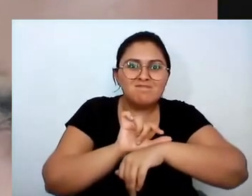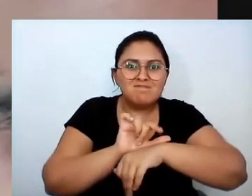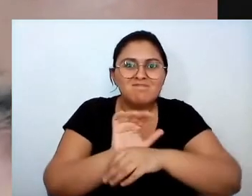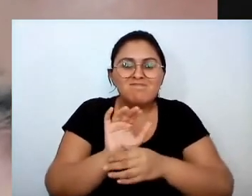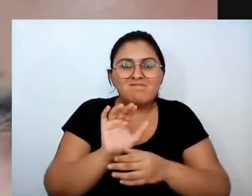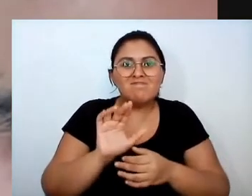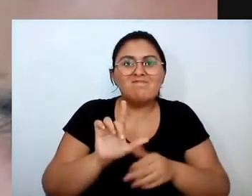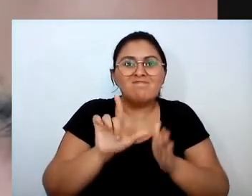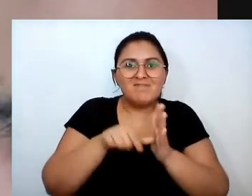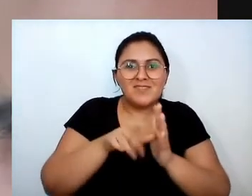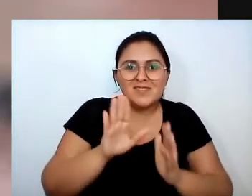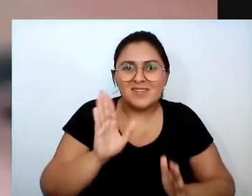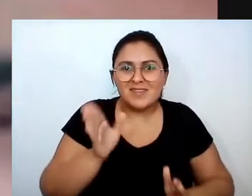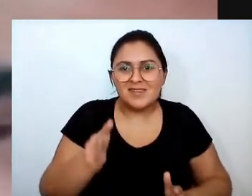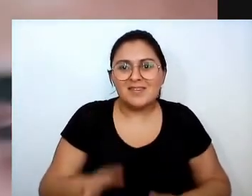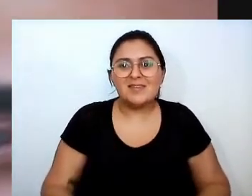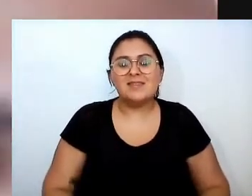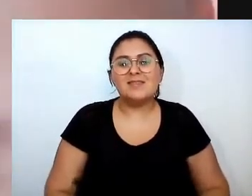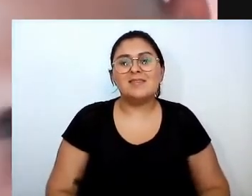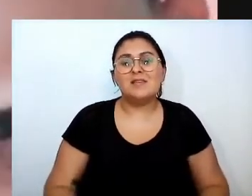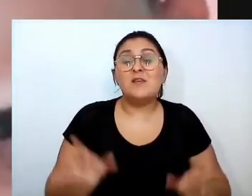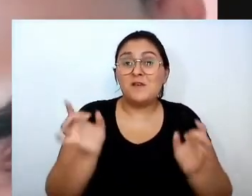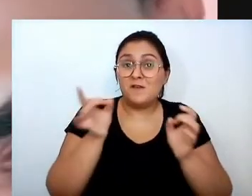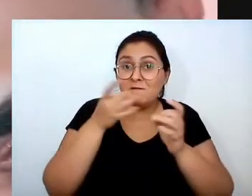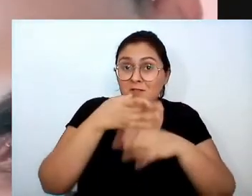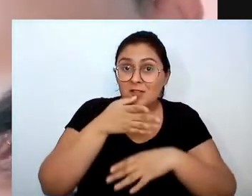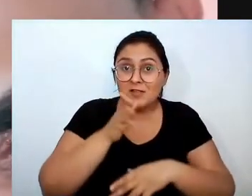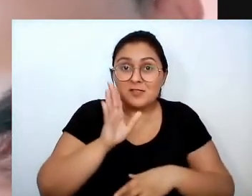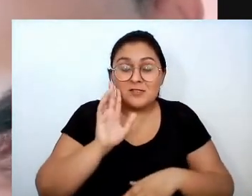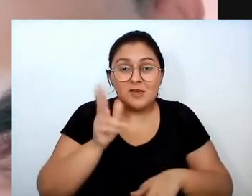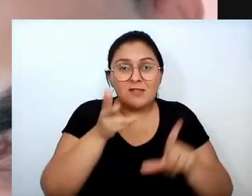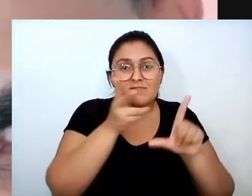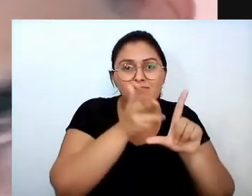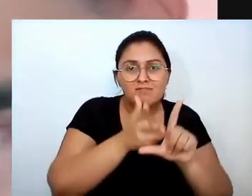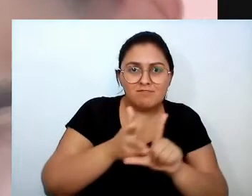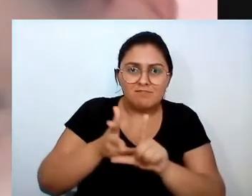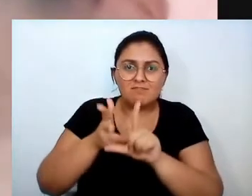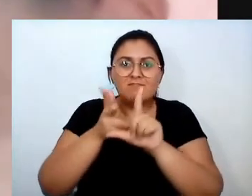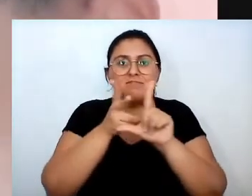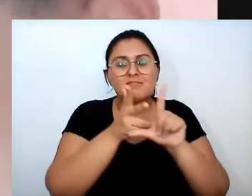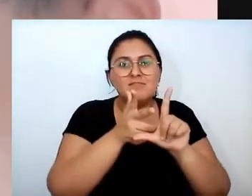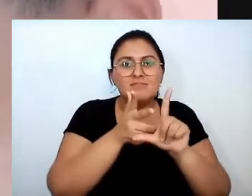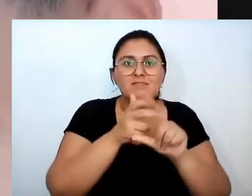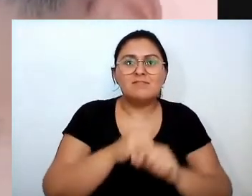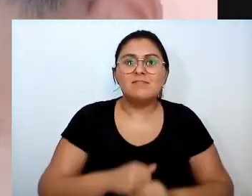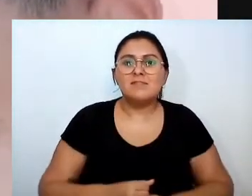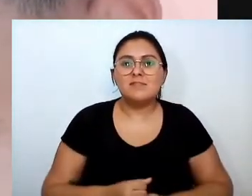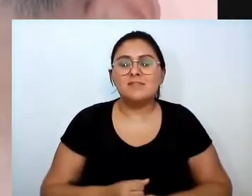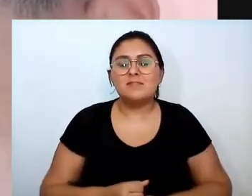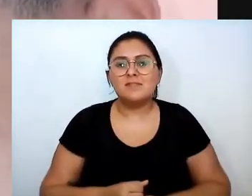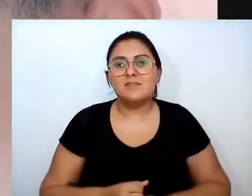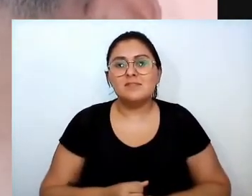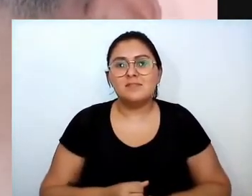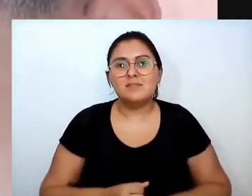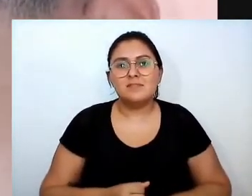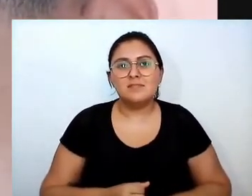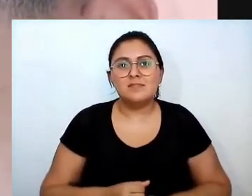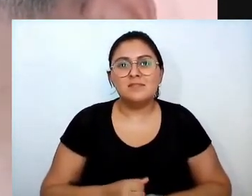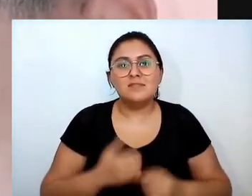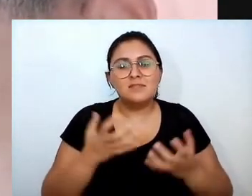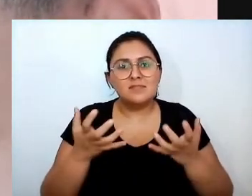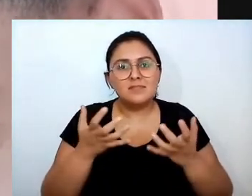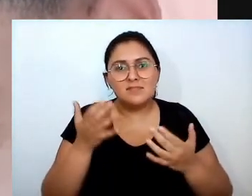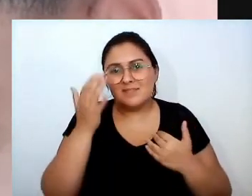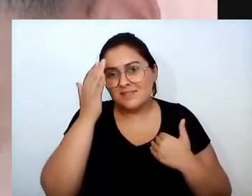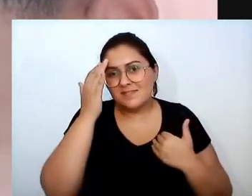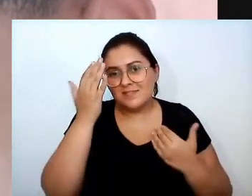minutos, né? Então vamos encerrando por aqui essa live. Amanhã teremos Juarez aqui no mesmo horário,